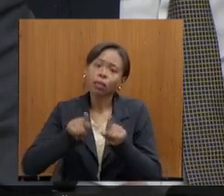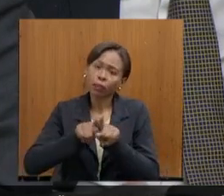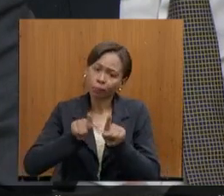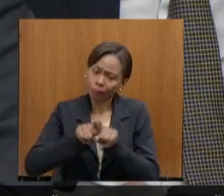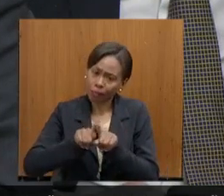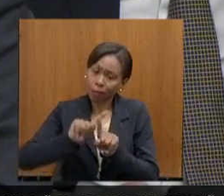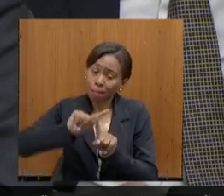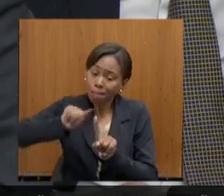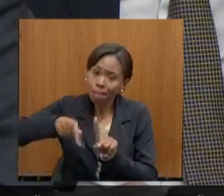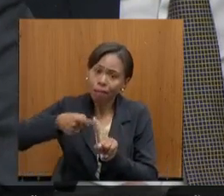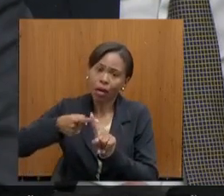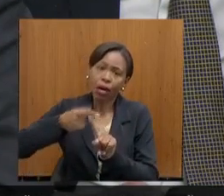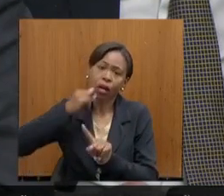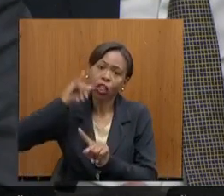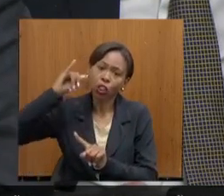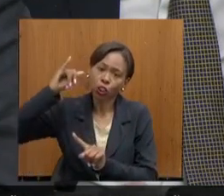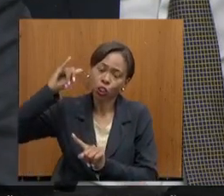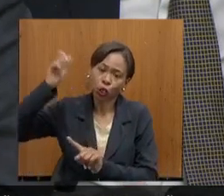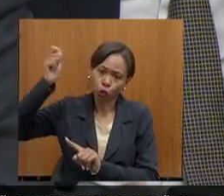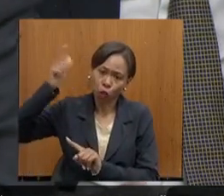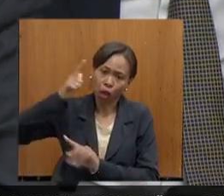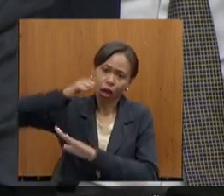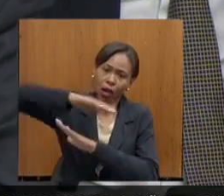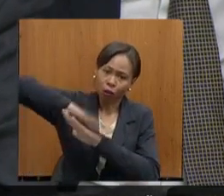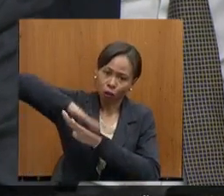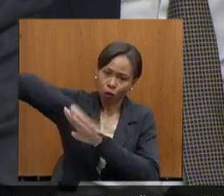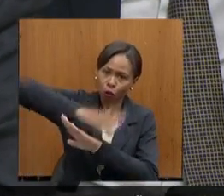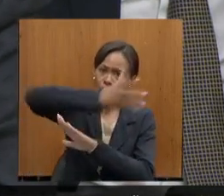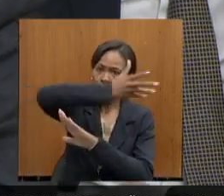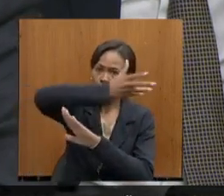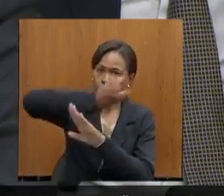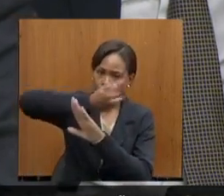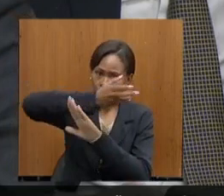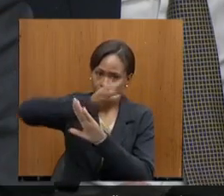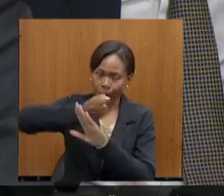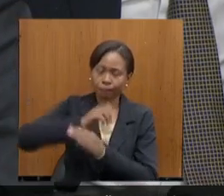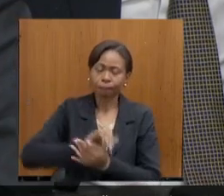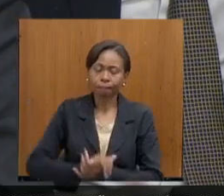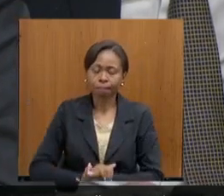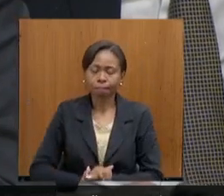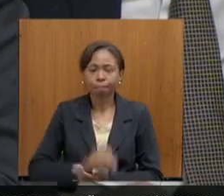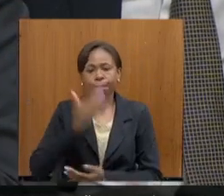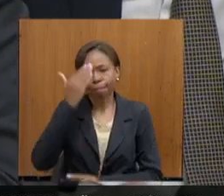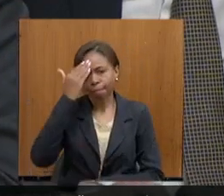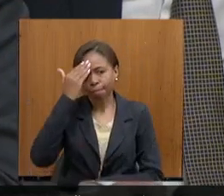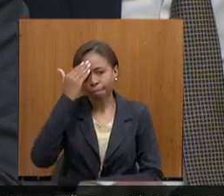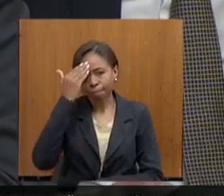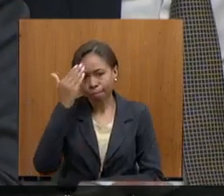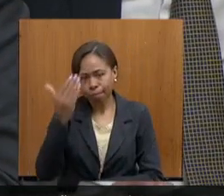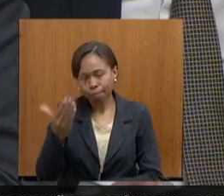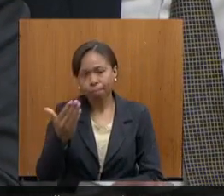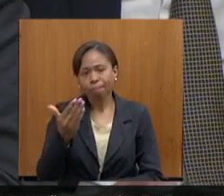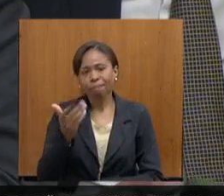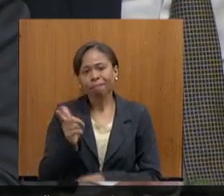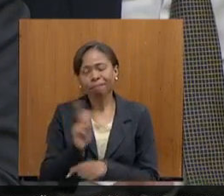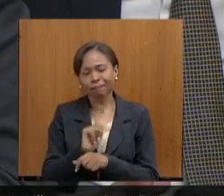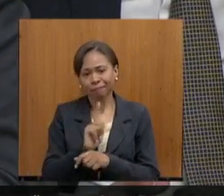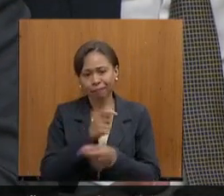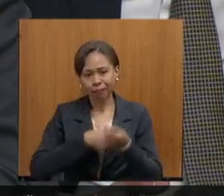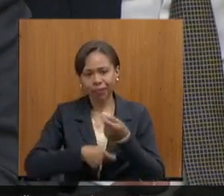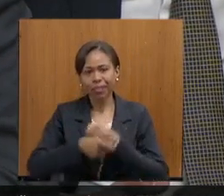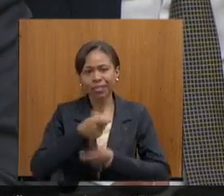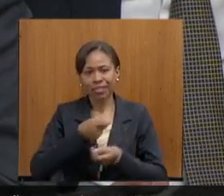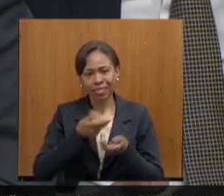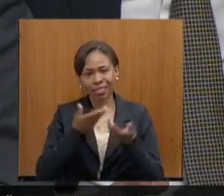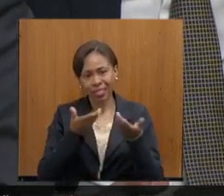solar fotovoltaica o mais é é agradecer e parabenizar né A gestão aí que